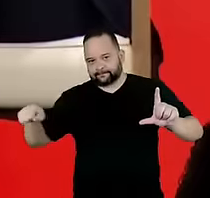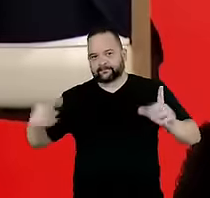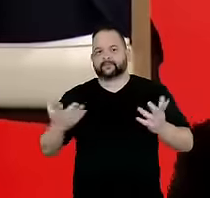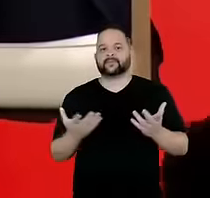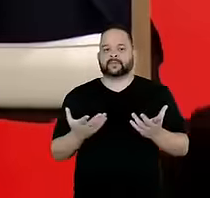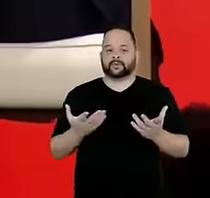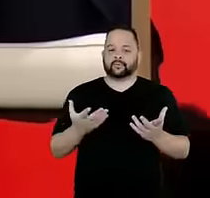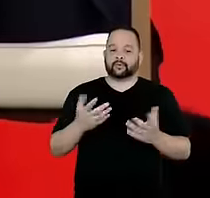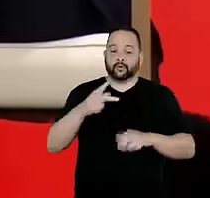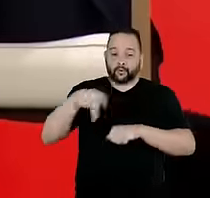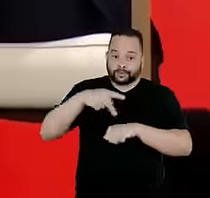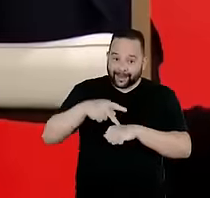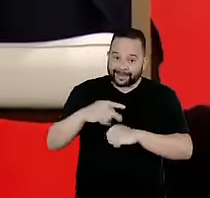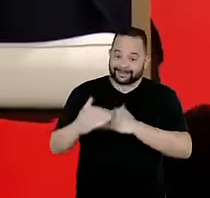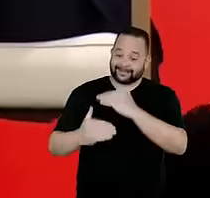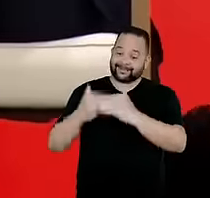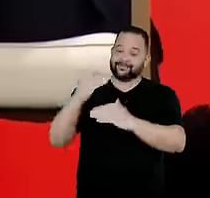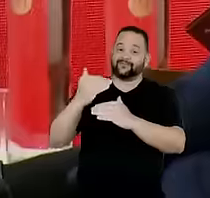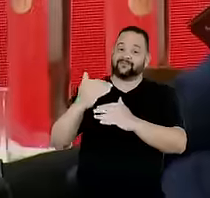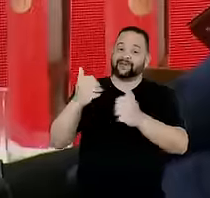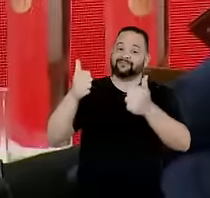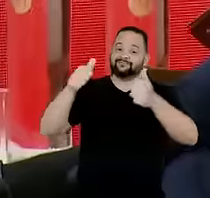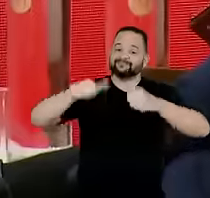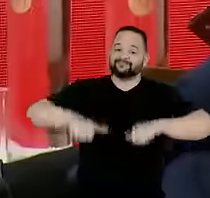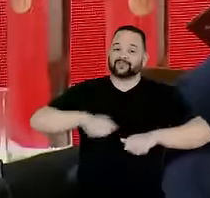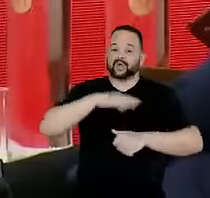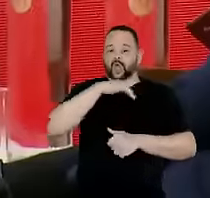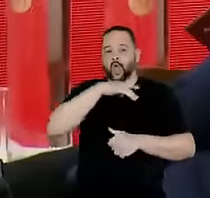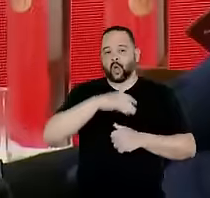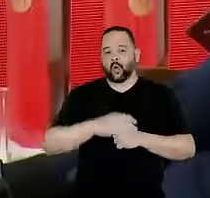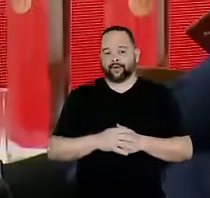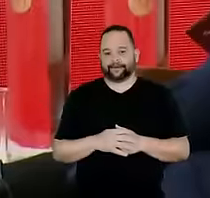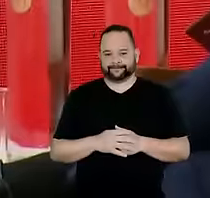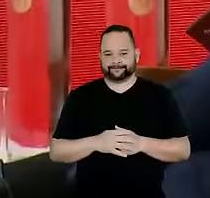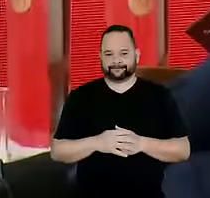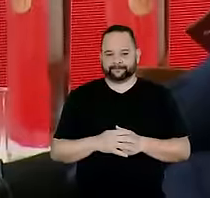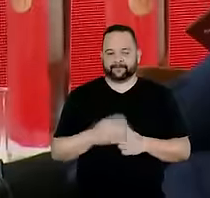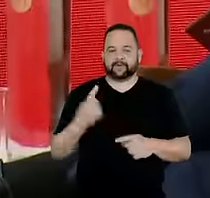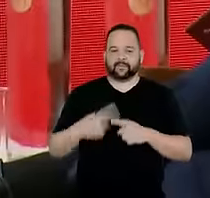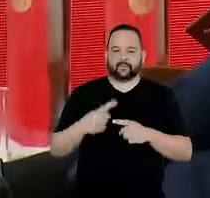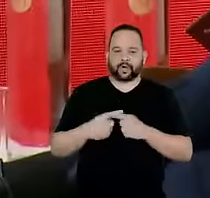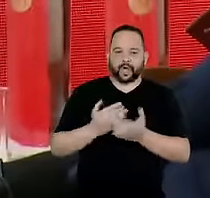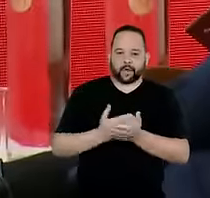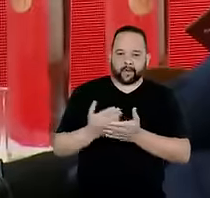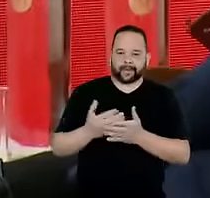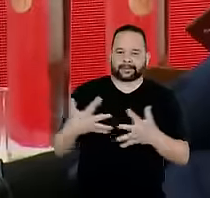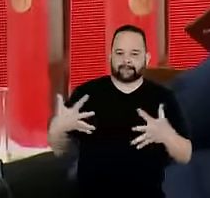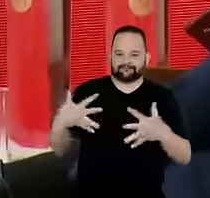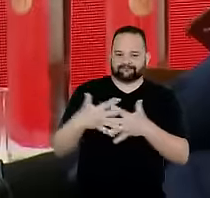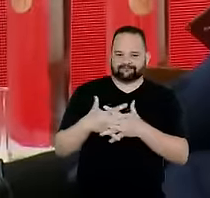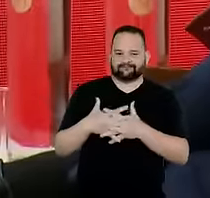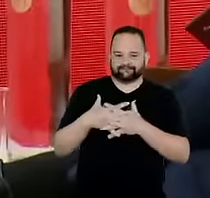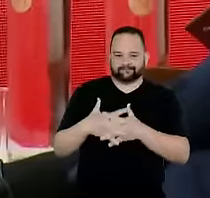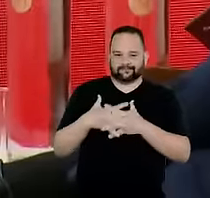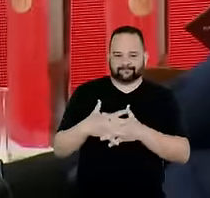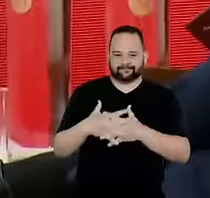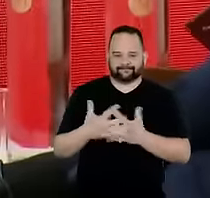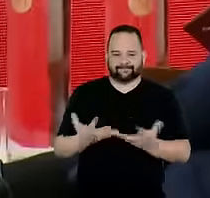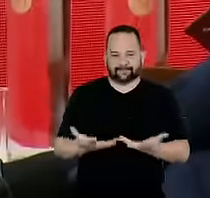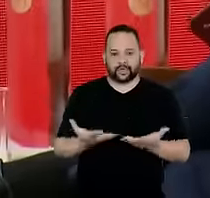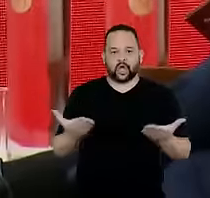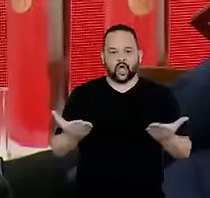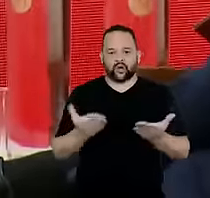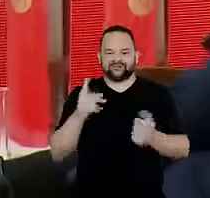pior É um cenário onde o prêmio de risco do mundo desenvolvido começa a afetar o prêmio de risco do mundo emergente eh hoje é muito difícil